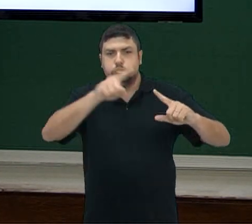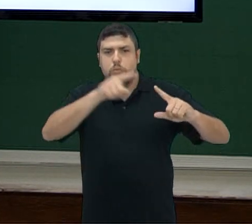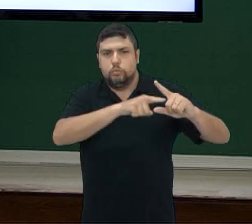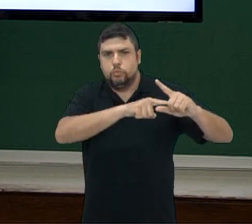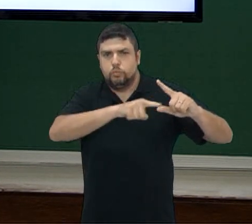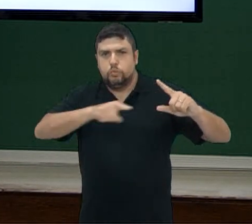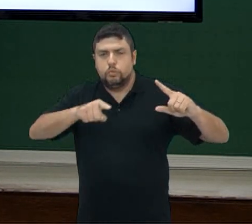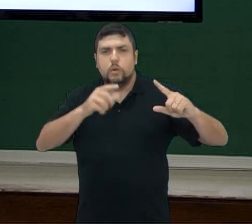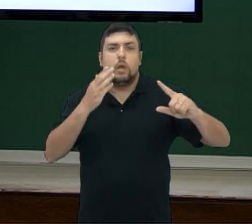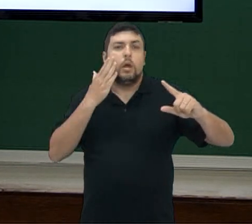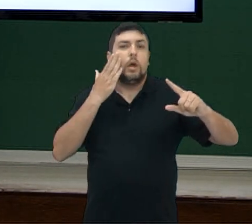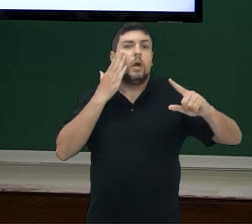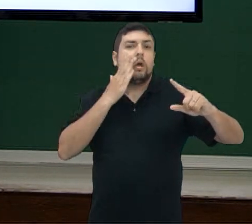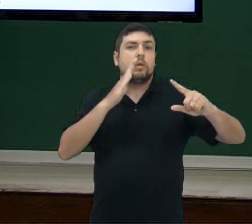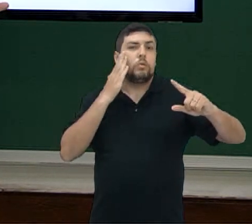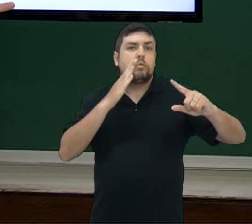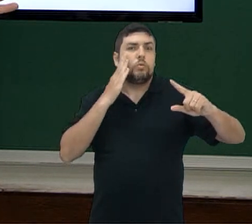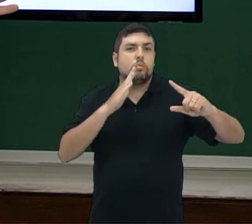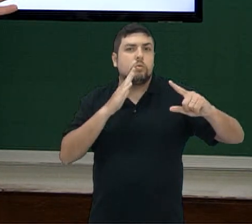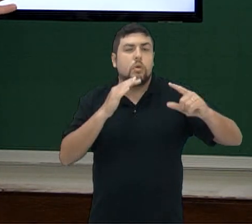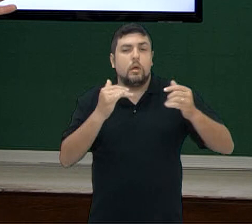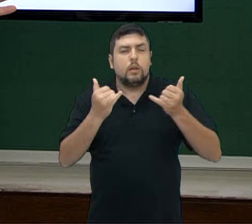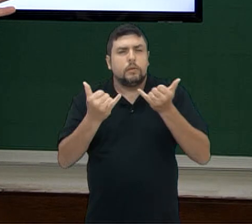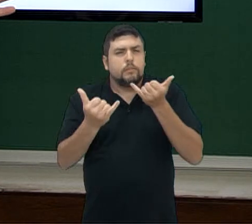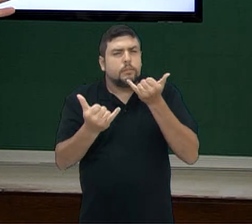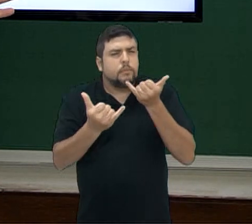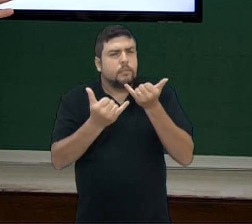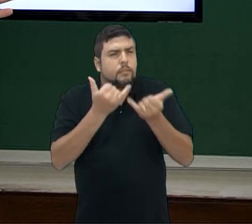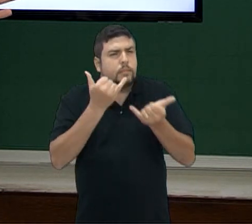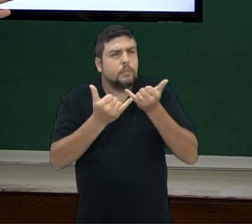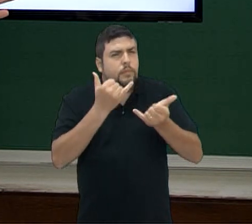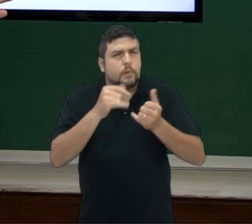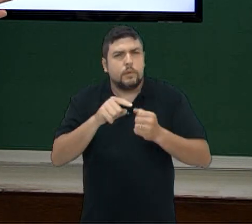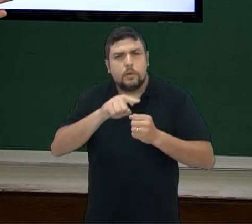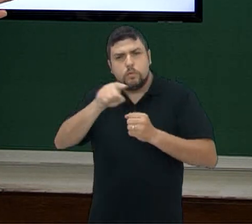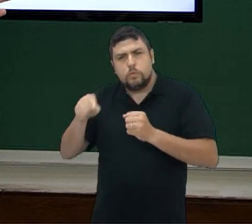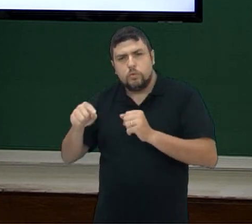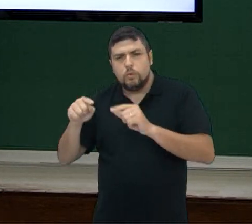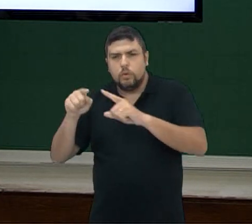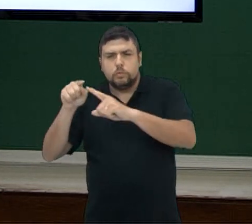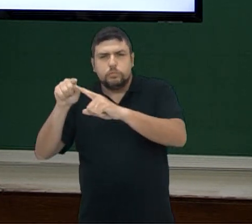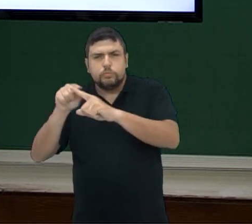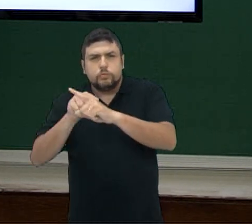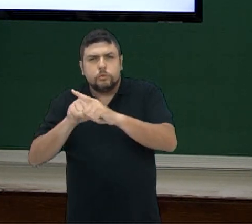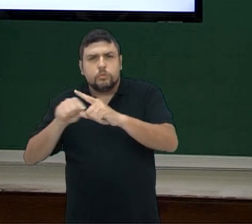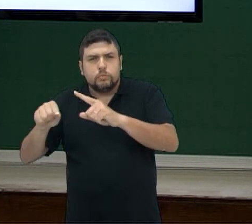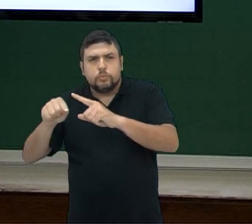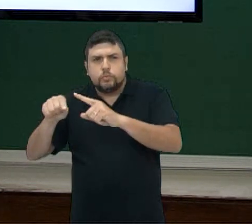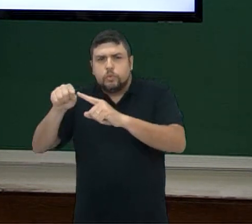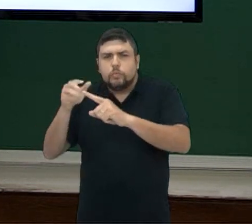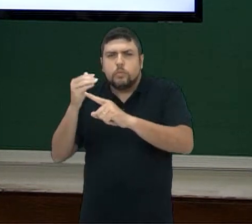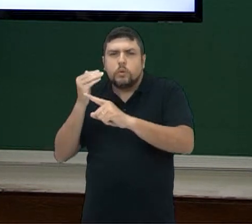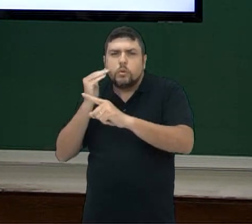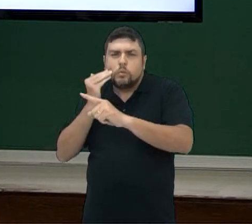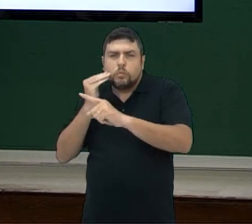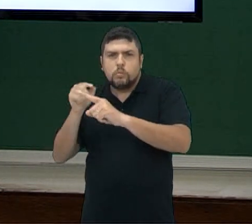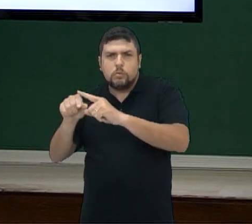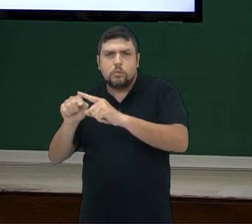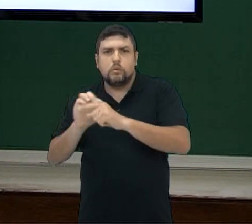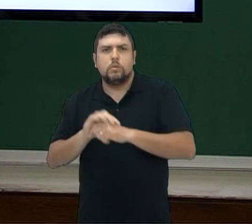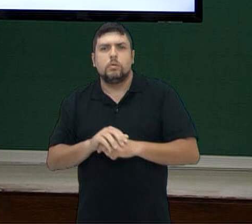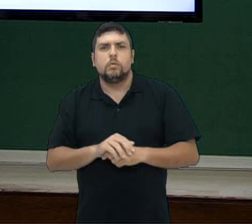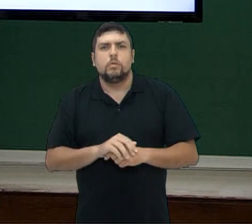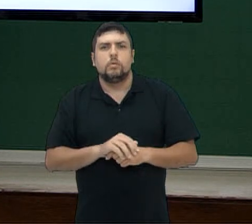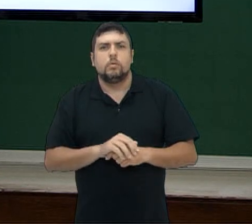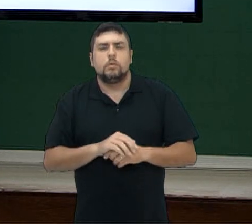azul, ele é semelhante a esse triângulo, por quê? Porque eu desenhei os 2 com o mesmo ângulo,